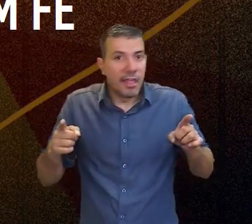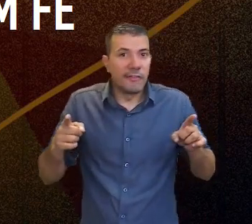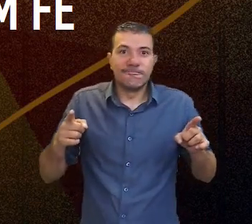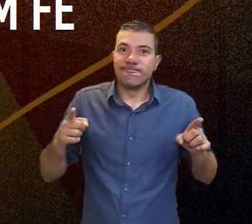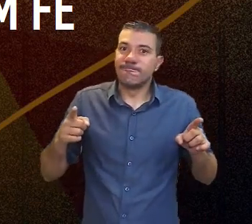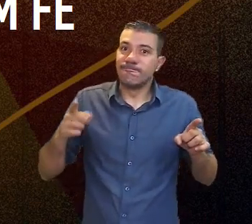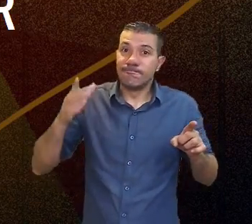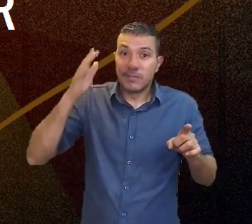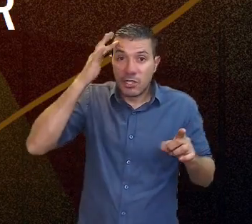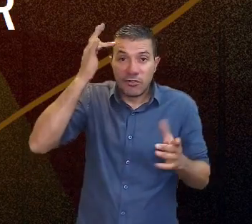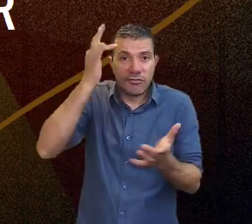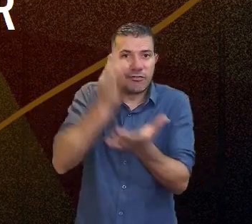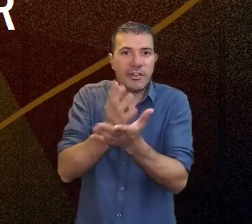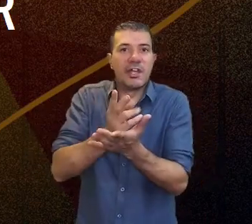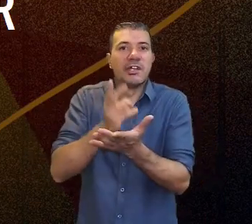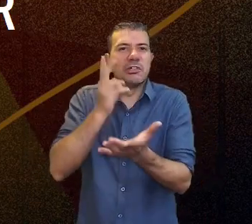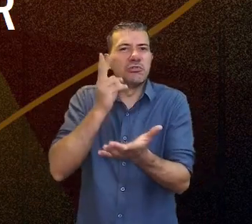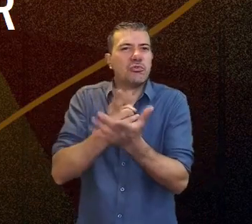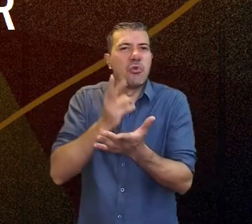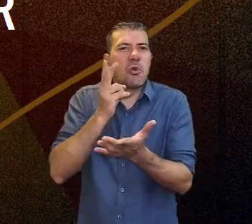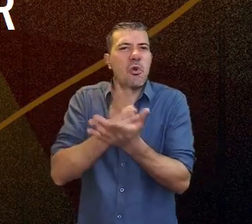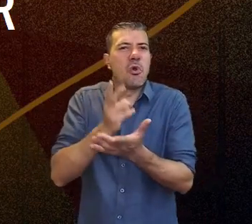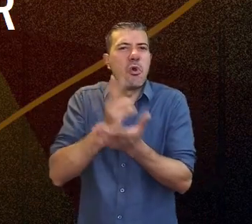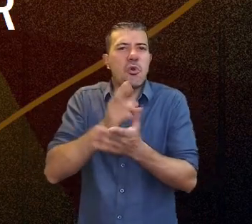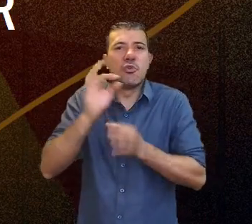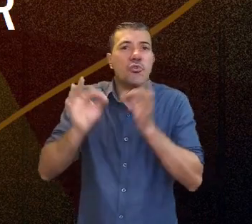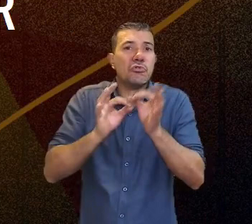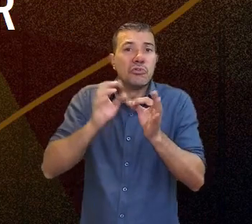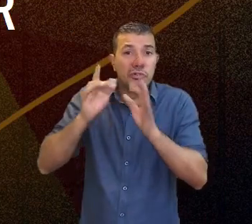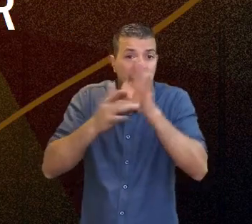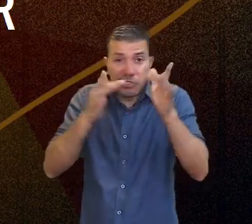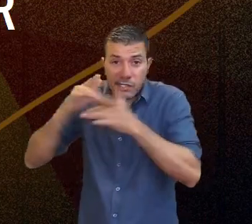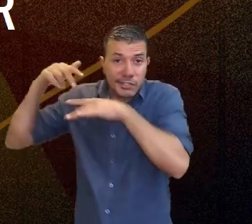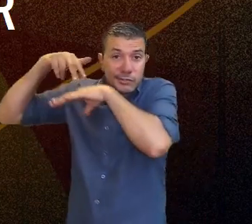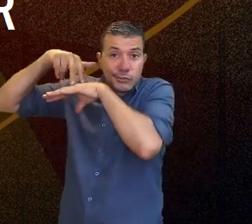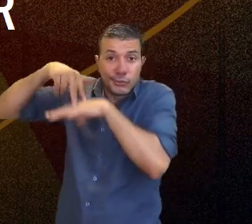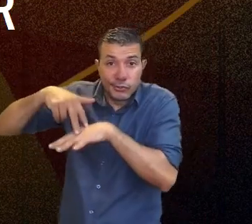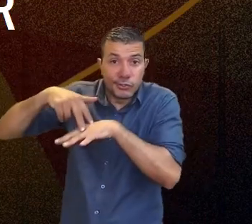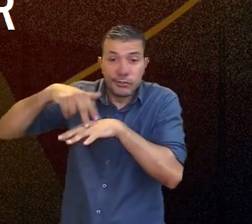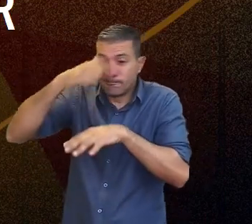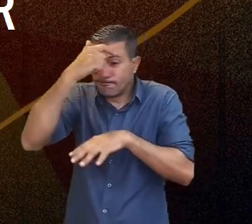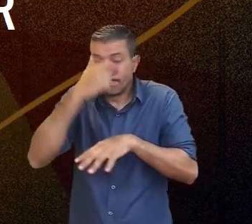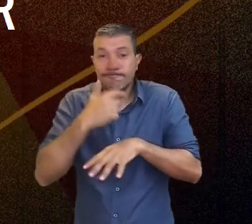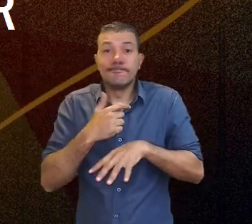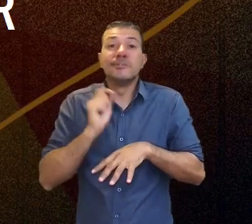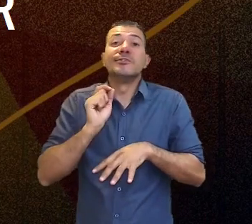permanecerei em fé. Enquanto Ele não chega,